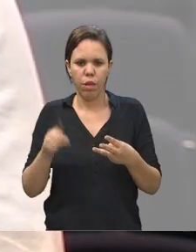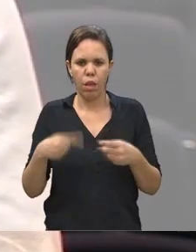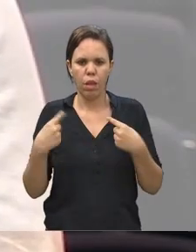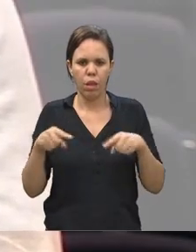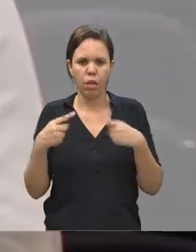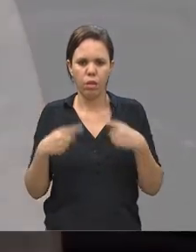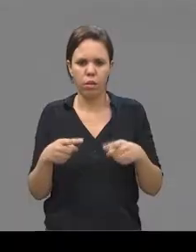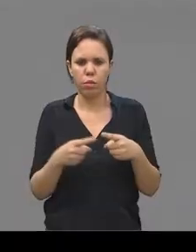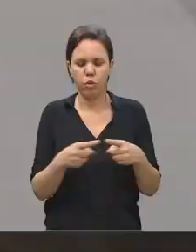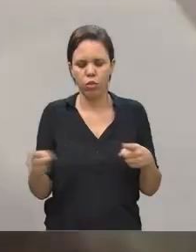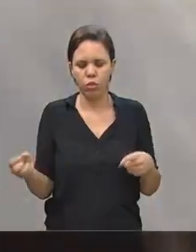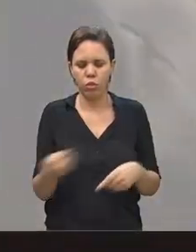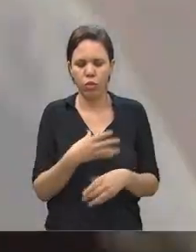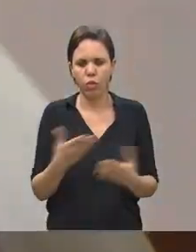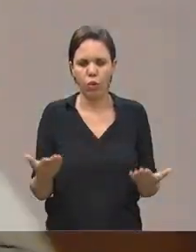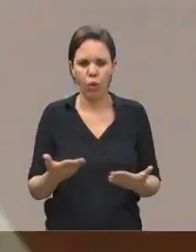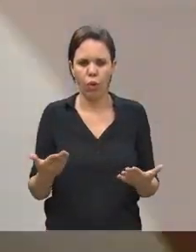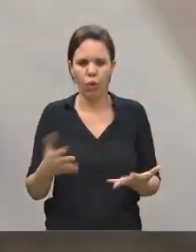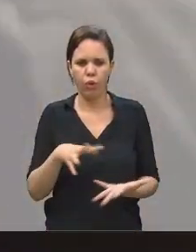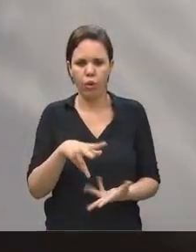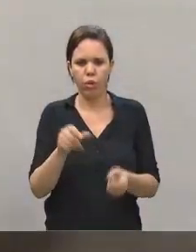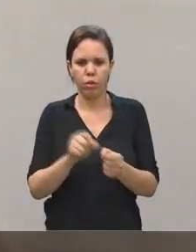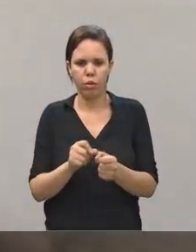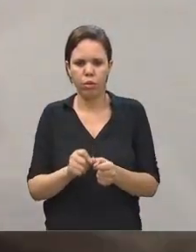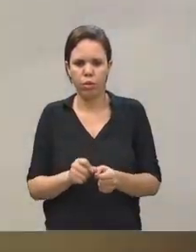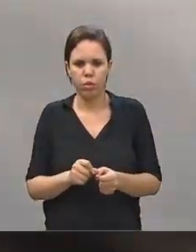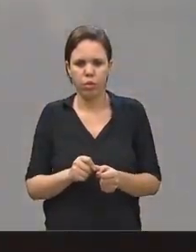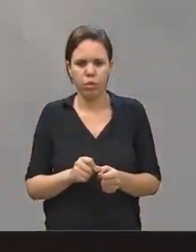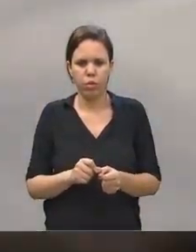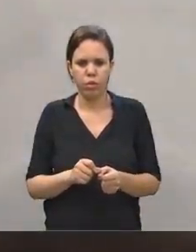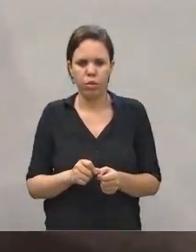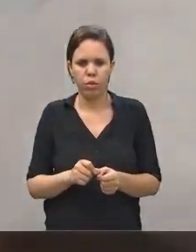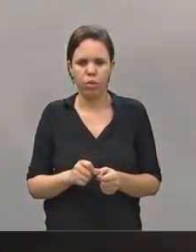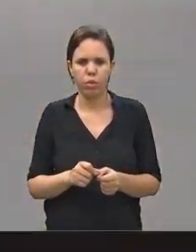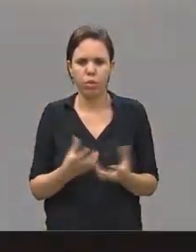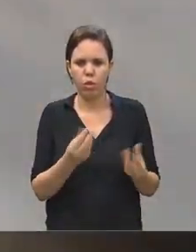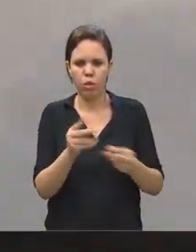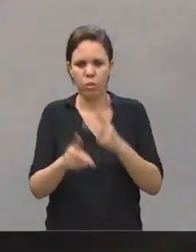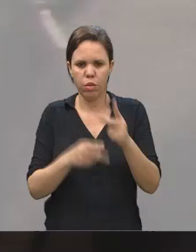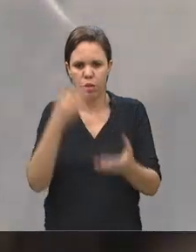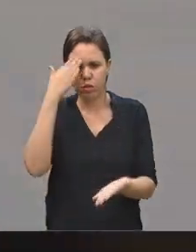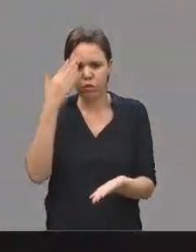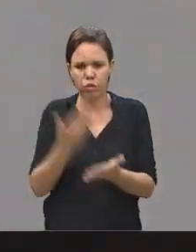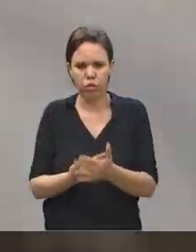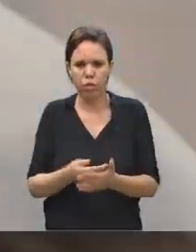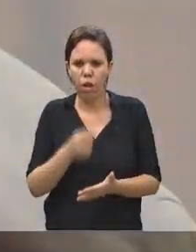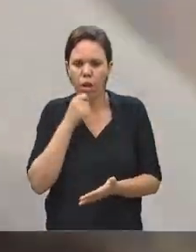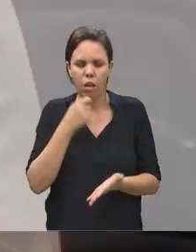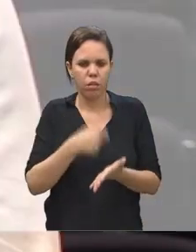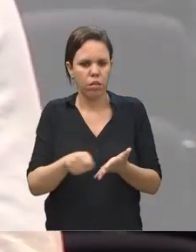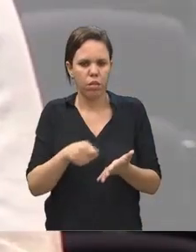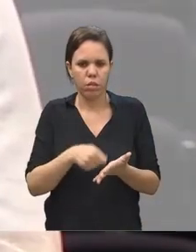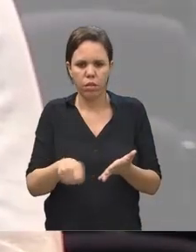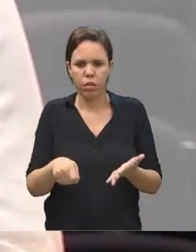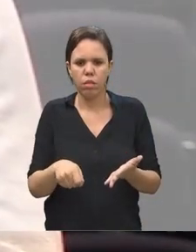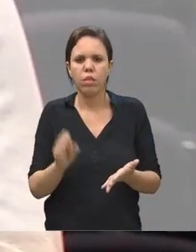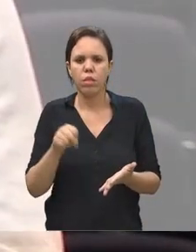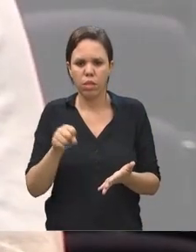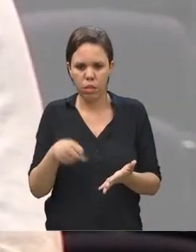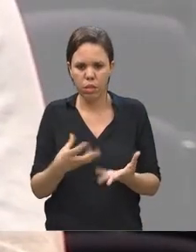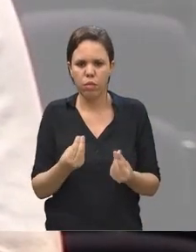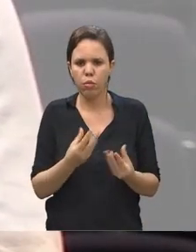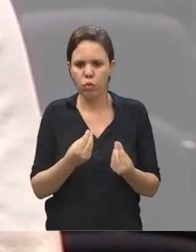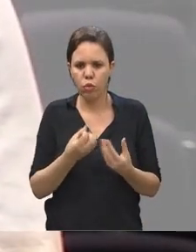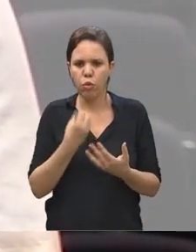a música contemporânea, a música que se escreve na atualidade. Muitas pessoas acreditam que já não se escreve música, mas na verdade se escreve